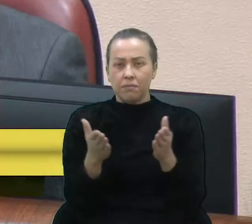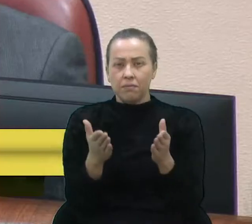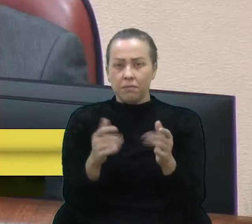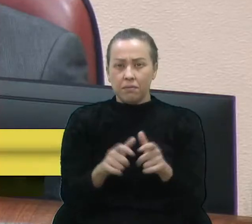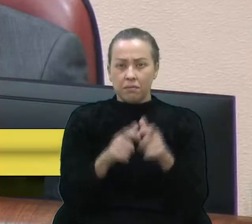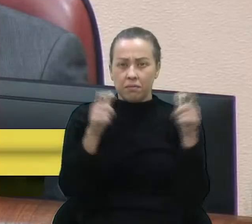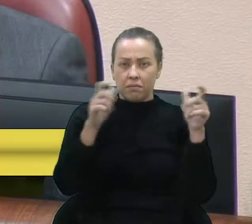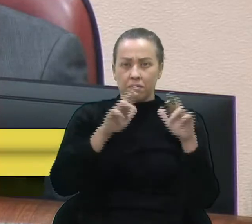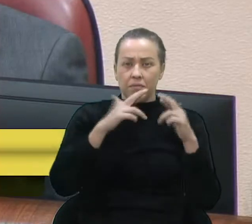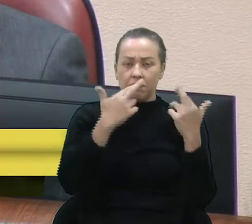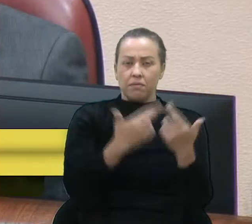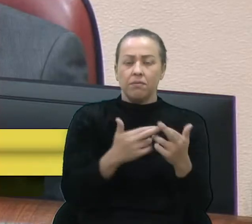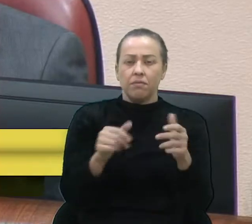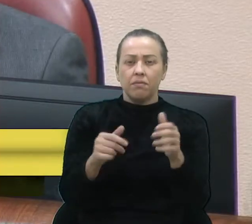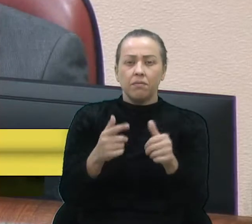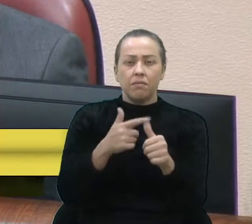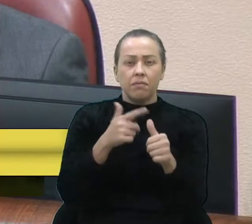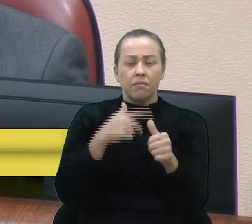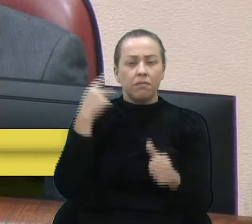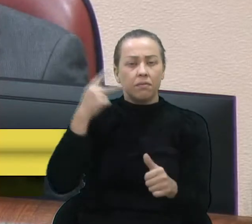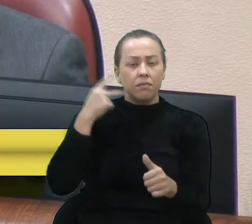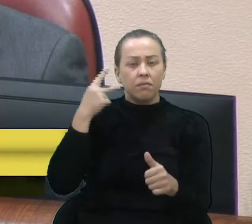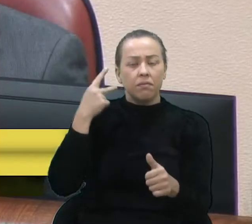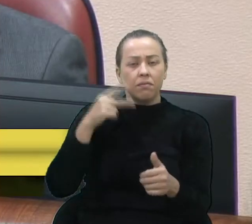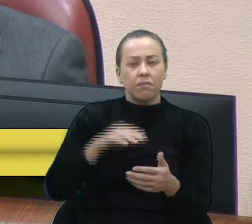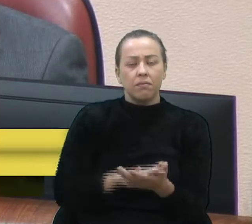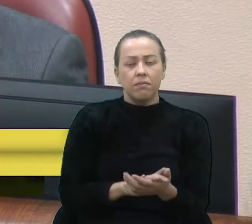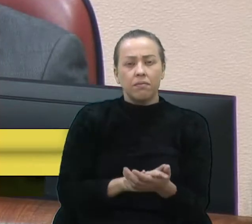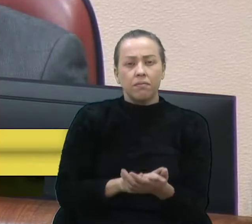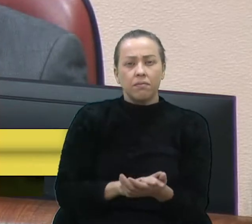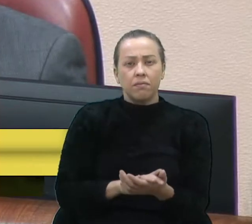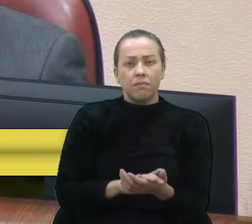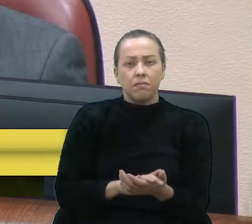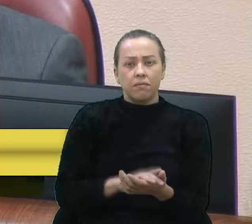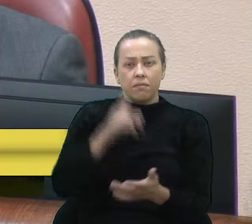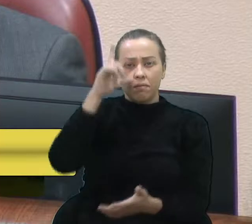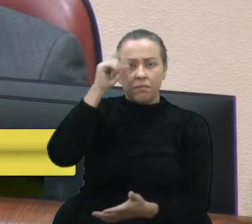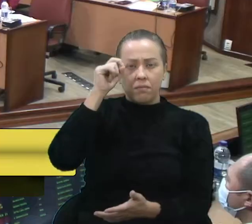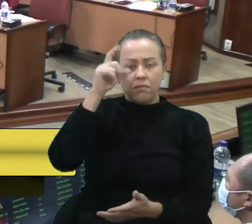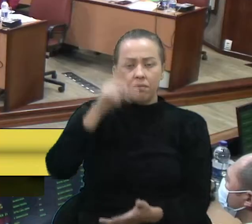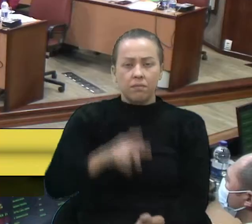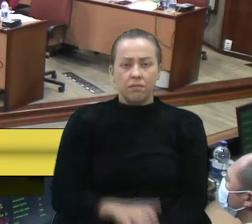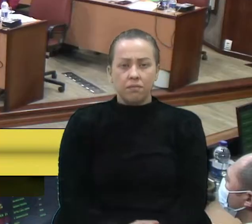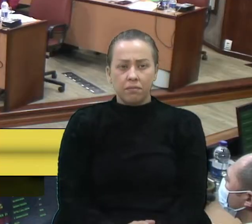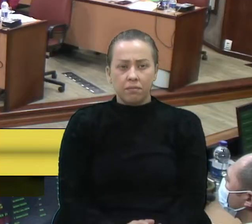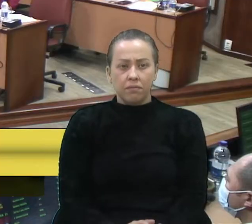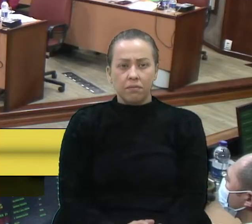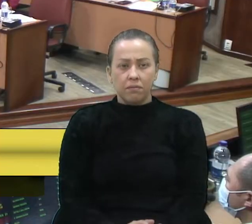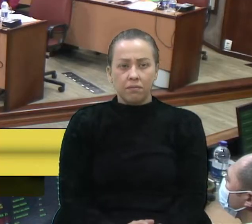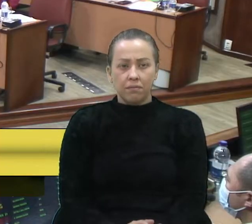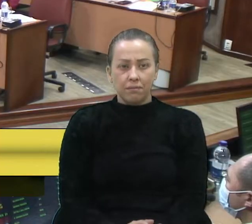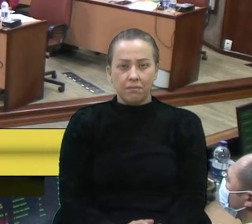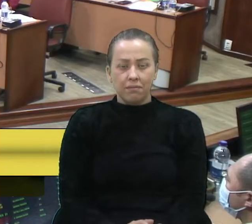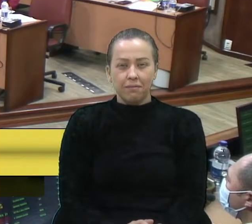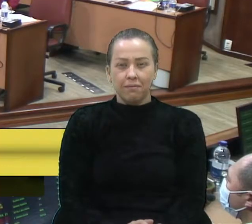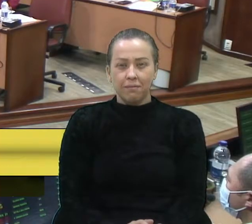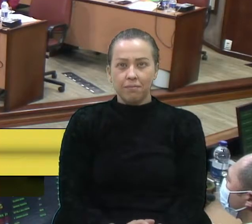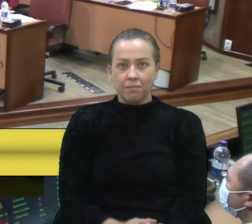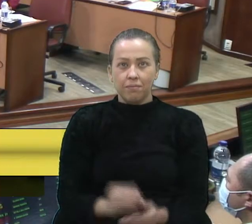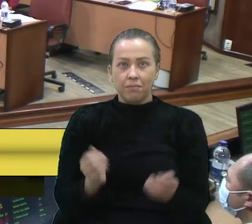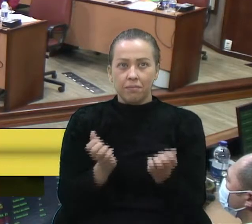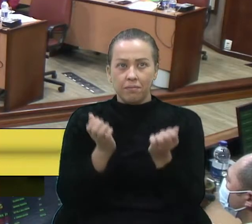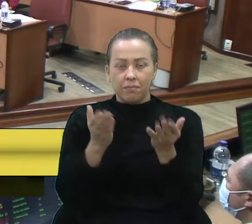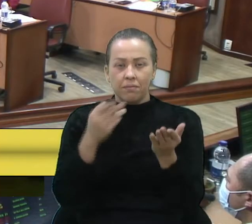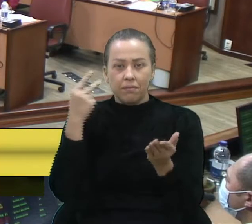ao grande expediente. Primeiro vereador inscrito, vereador Maurício Fernando Scalco. Obrigado, senhor presidente. Eu vou ceder o espaço